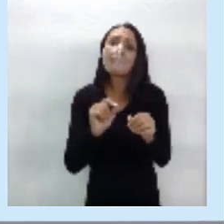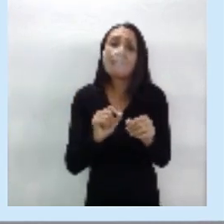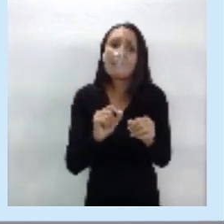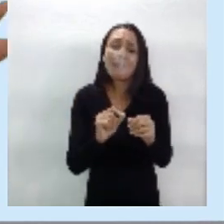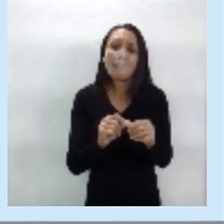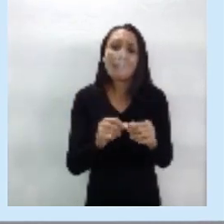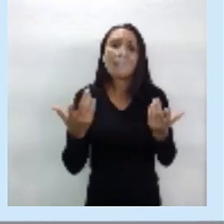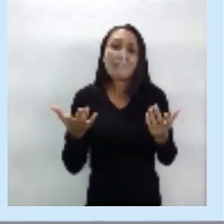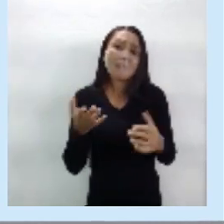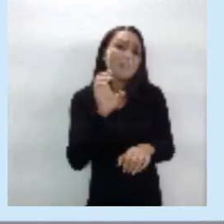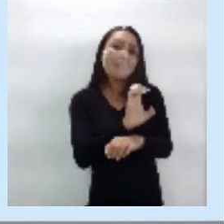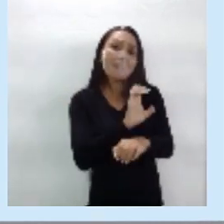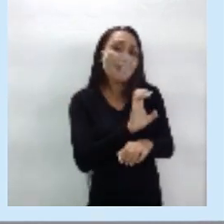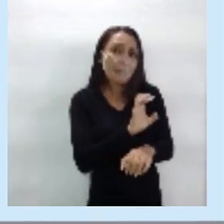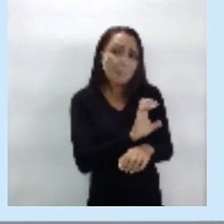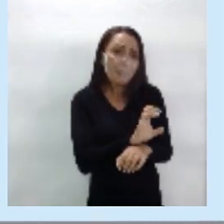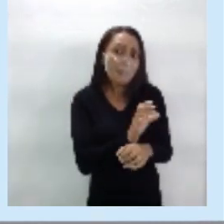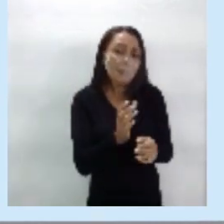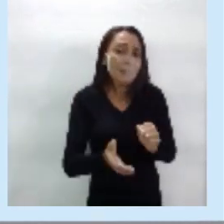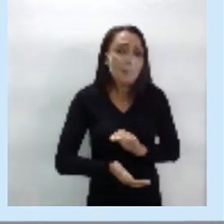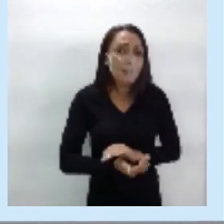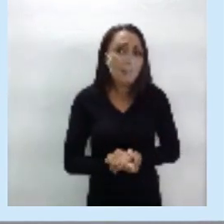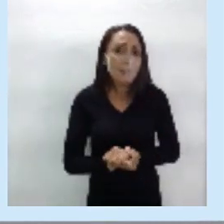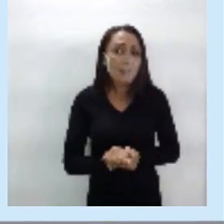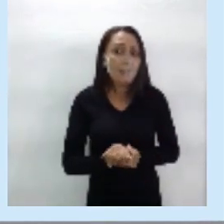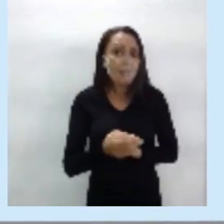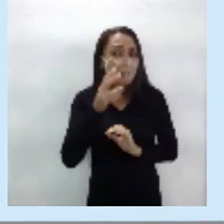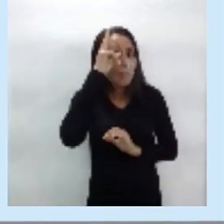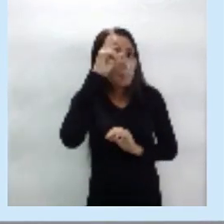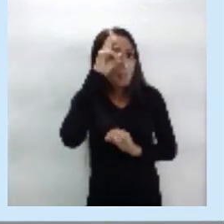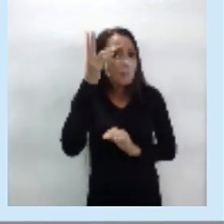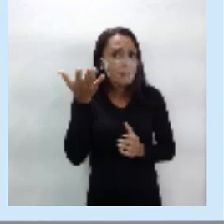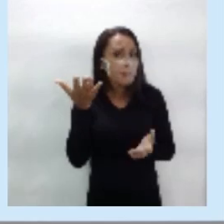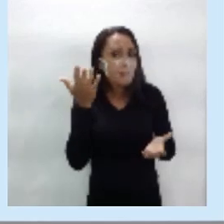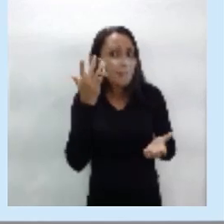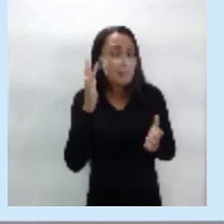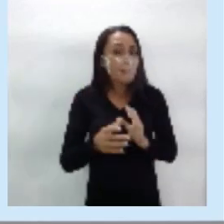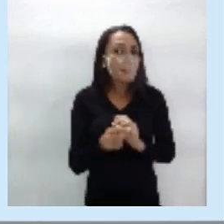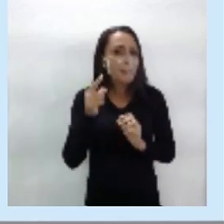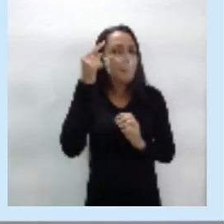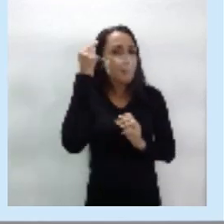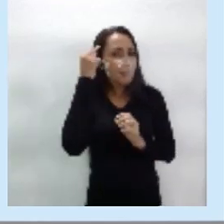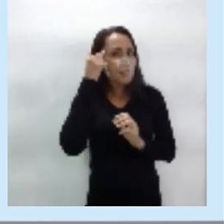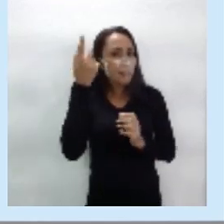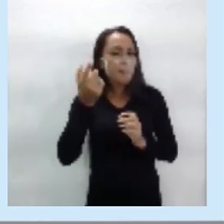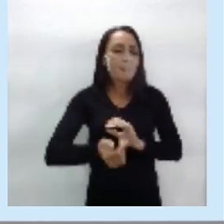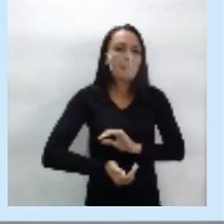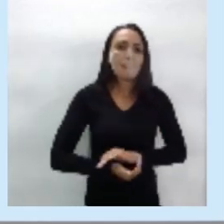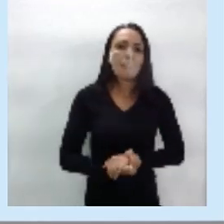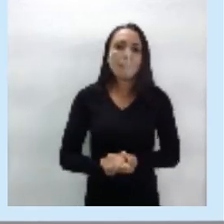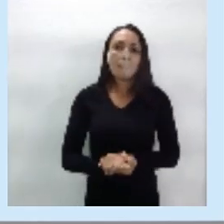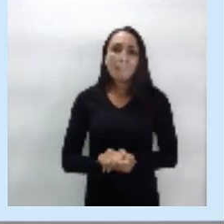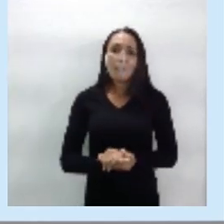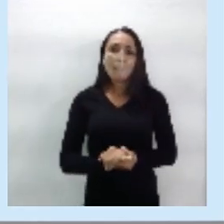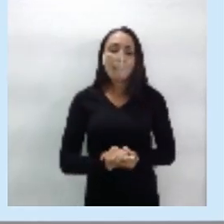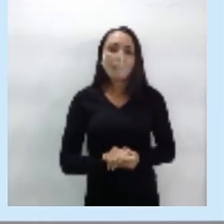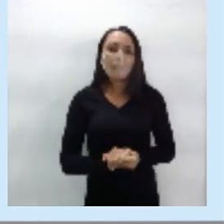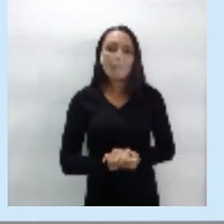fazia no nosso estado? Quem lembra? Vou deixar você pensar, vamos deixar eles pensar.